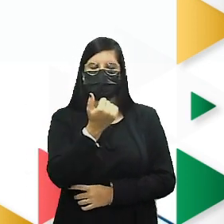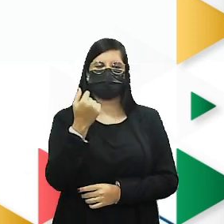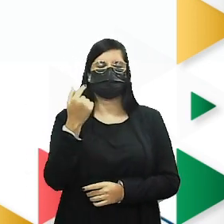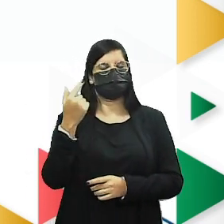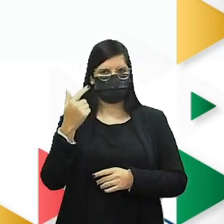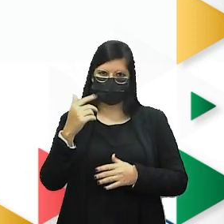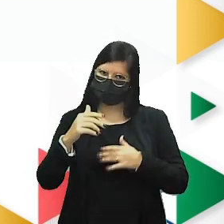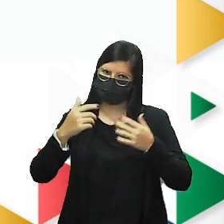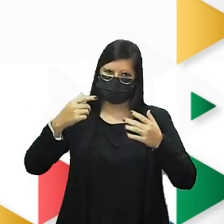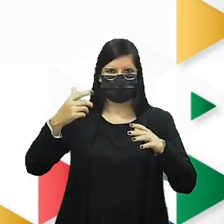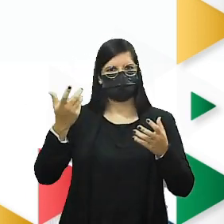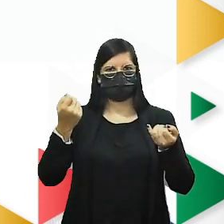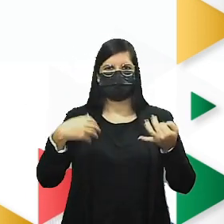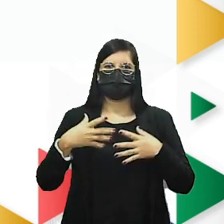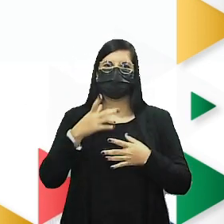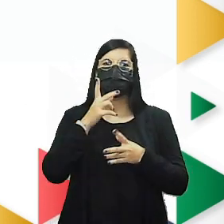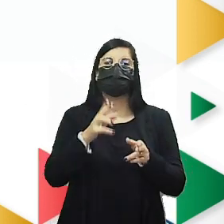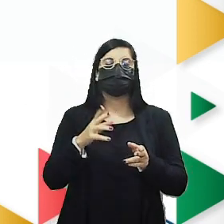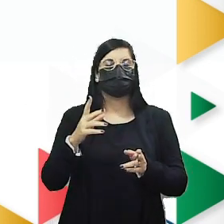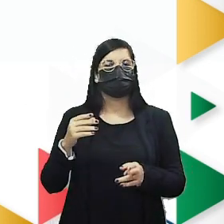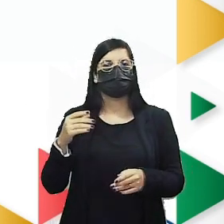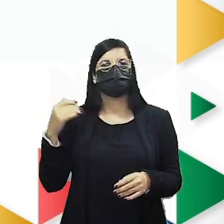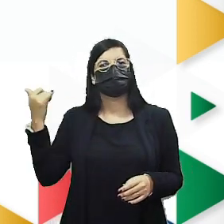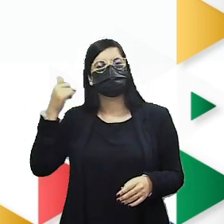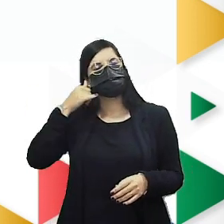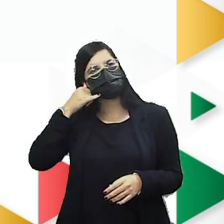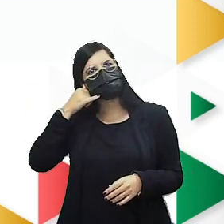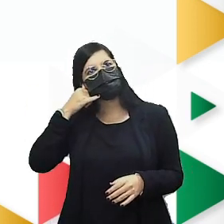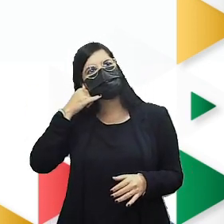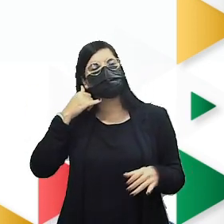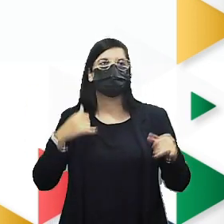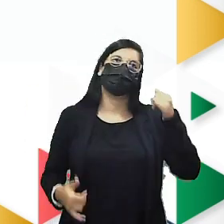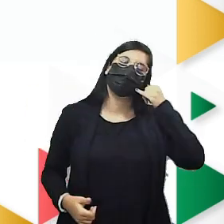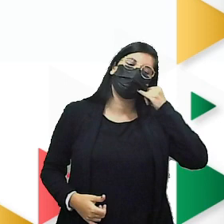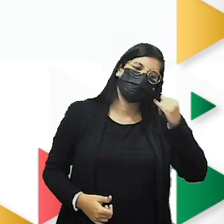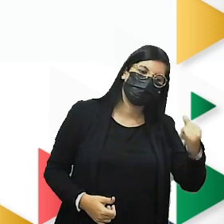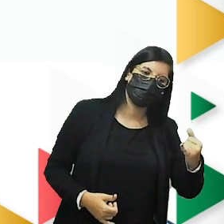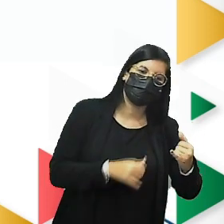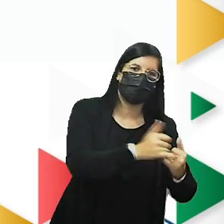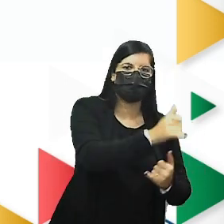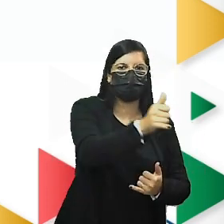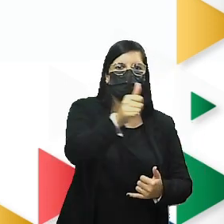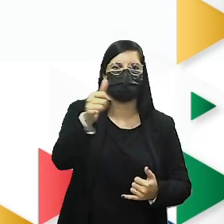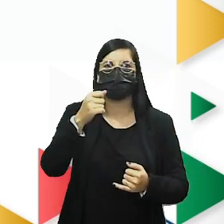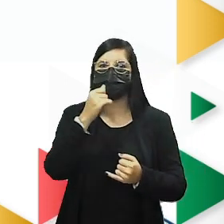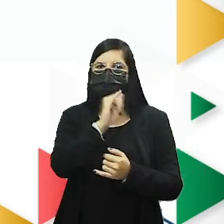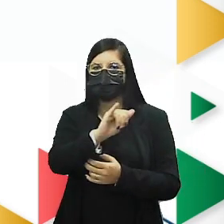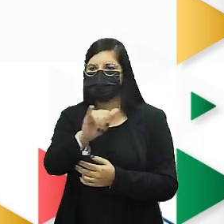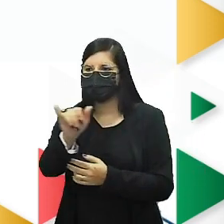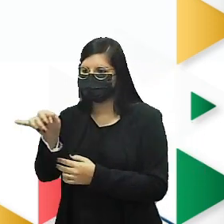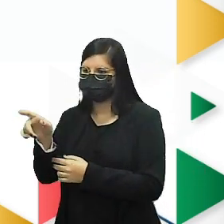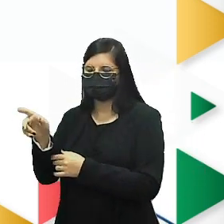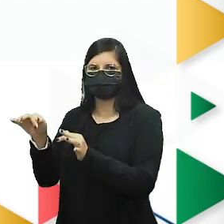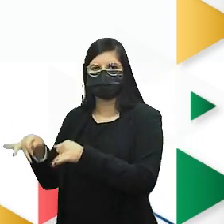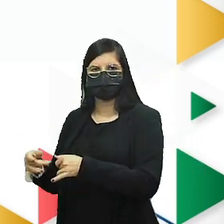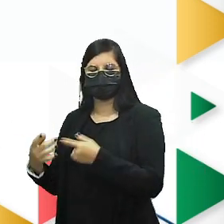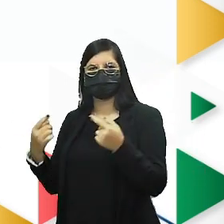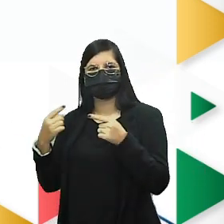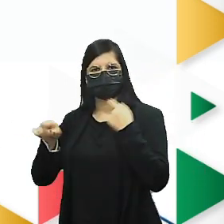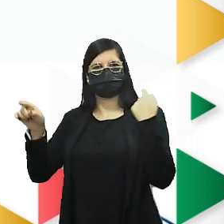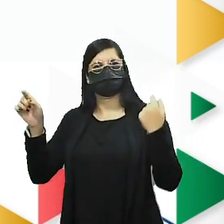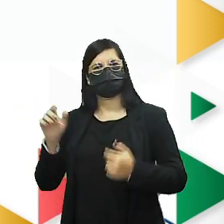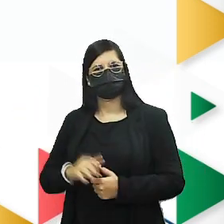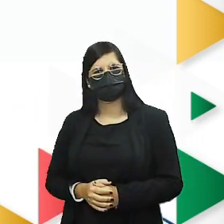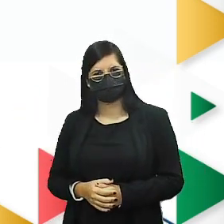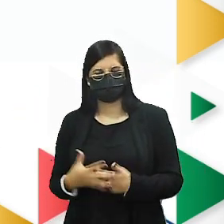aquele brincadeira de telefone sem fio, que todo mundo já brincou. Você fala uma história, vai passando, quando chega no final, não tem nada a ver com quem